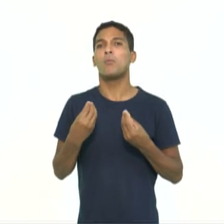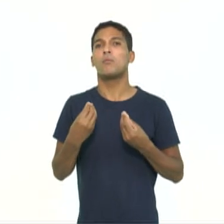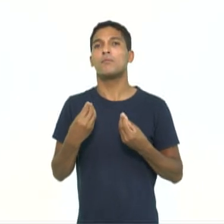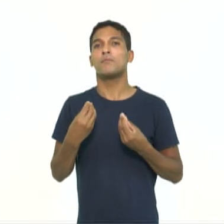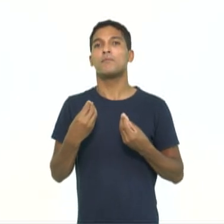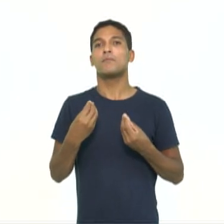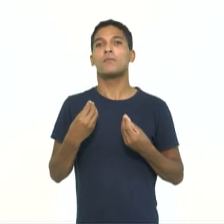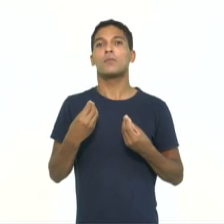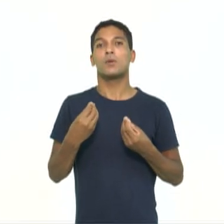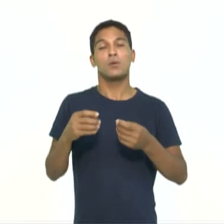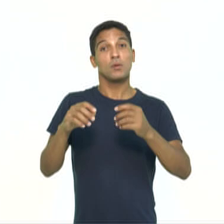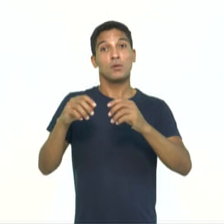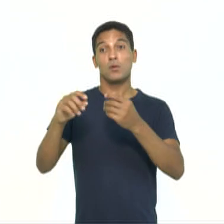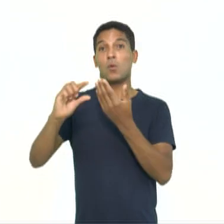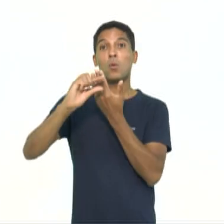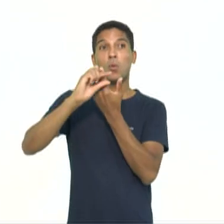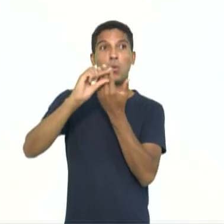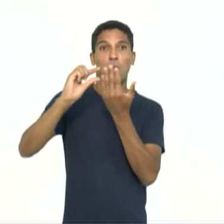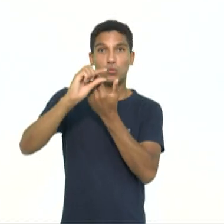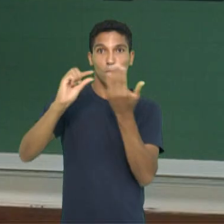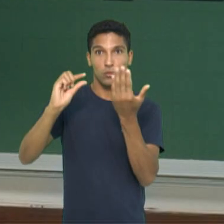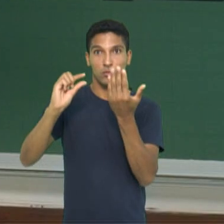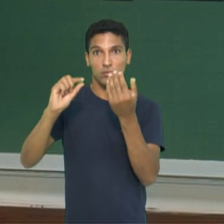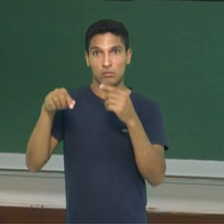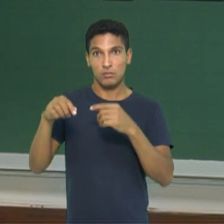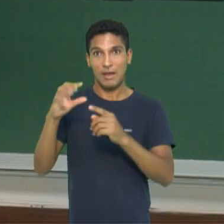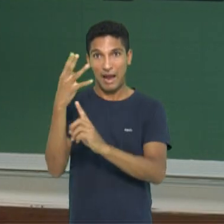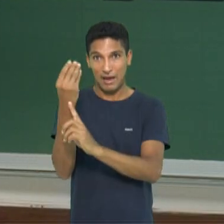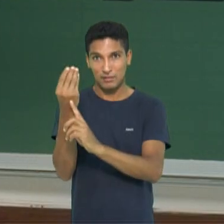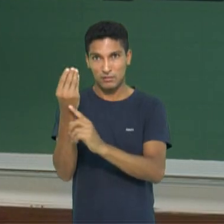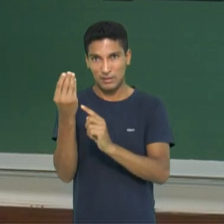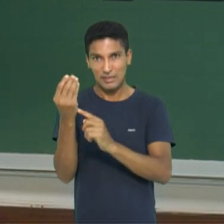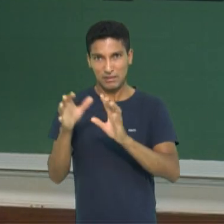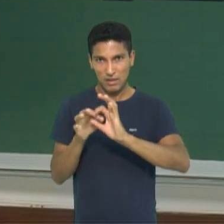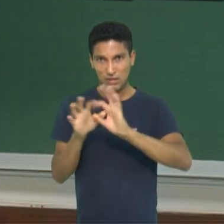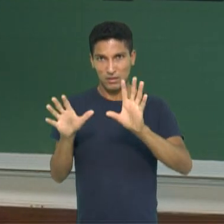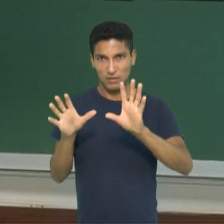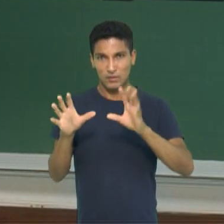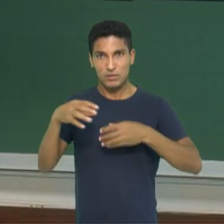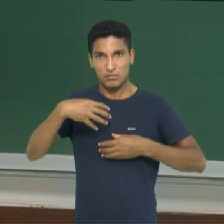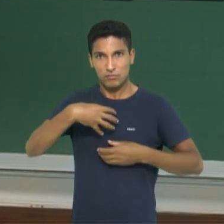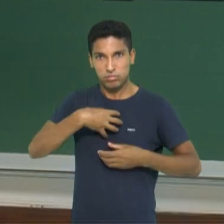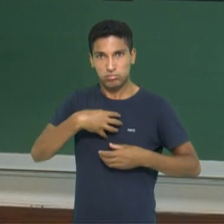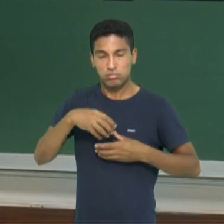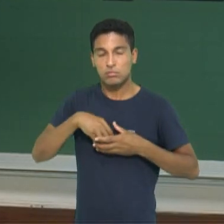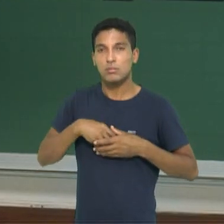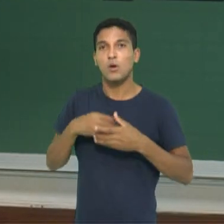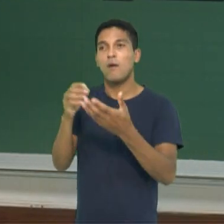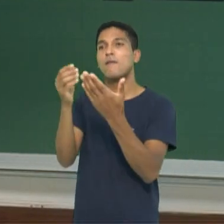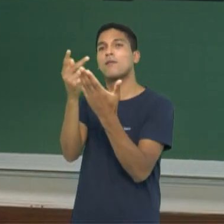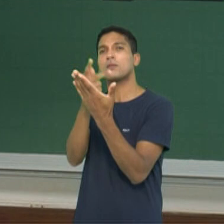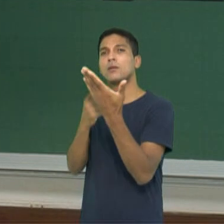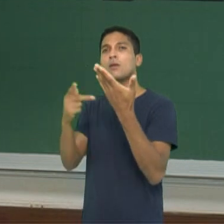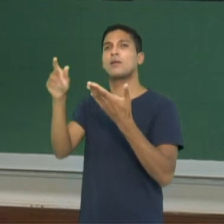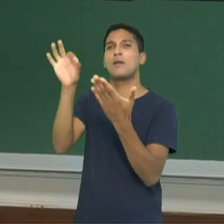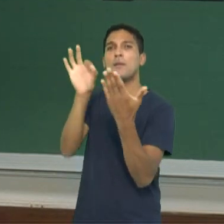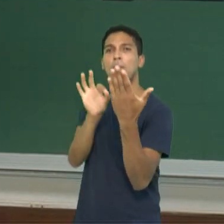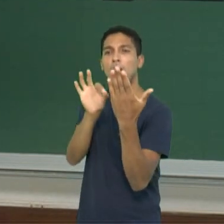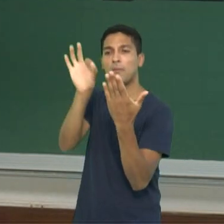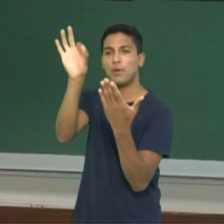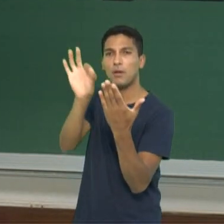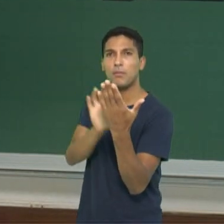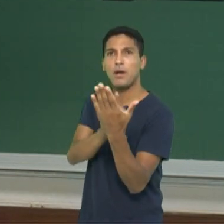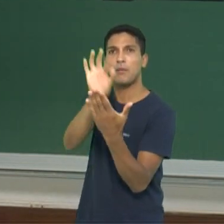livre, criativo e autêntico, de fato? Ou ele está condenado a seguir os parâmetros dessa